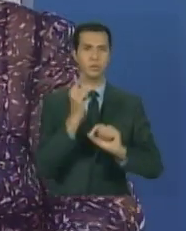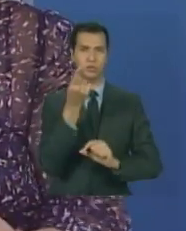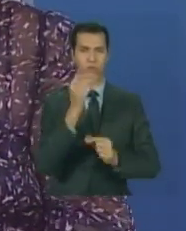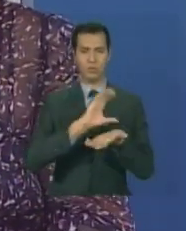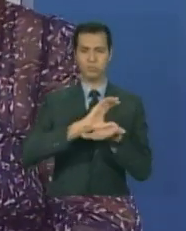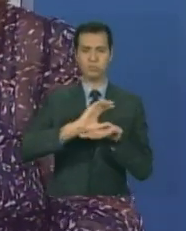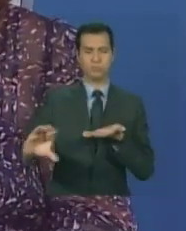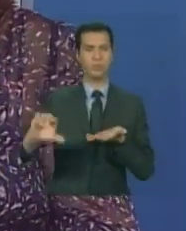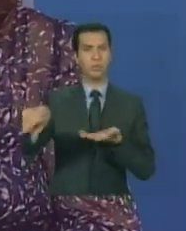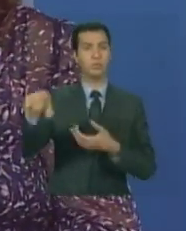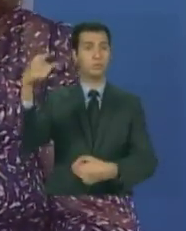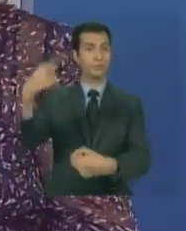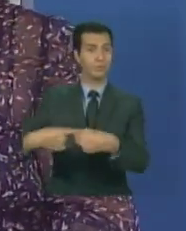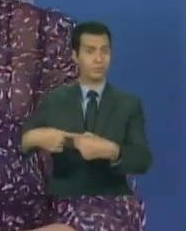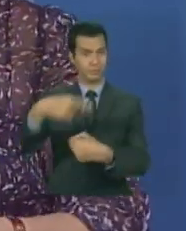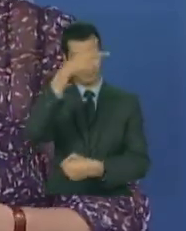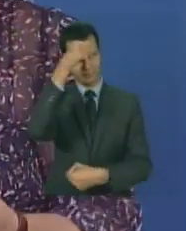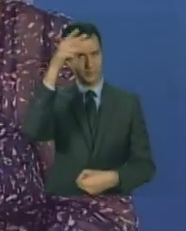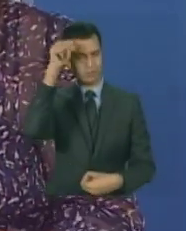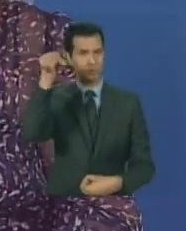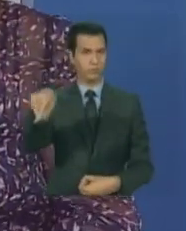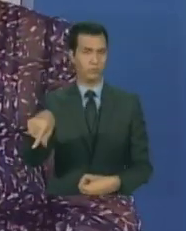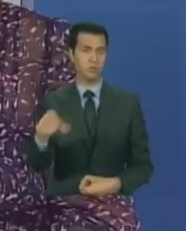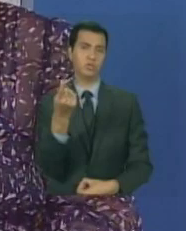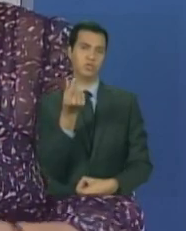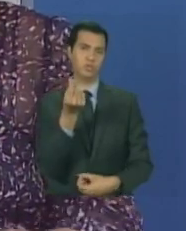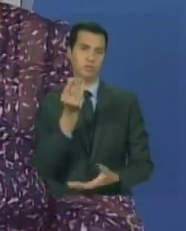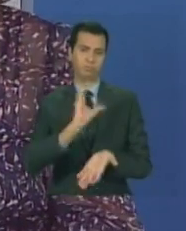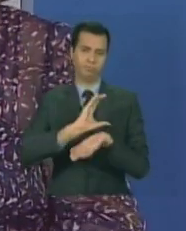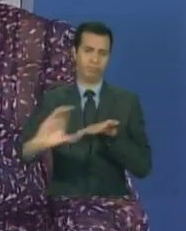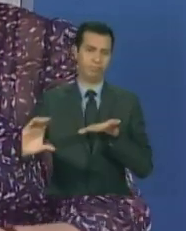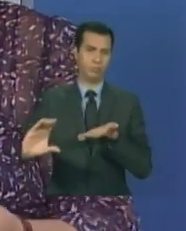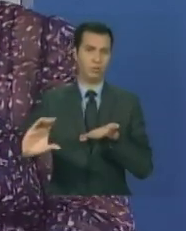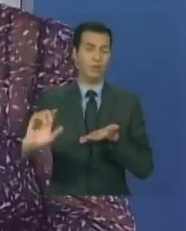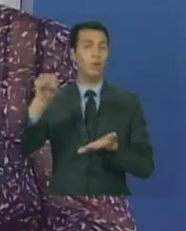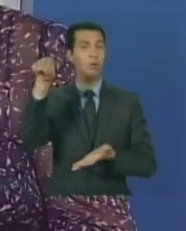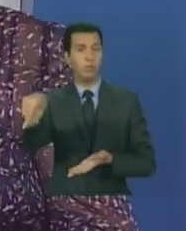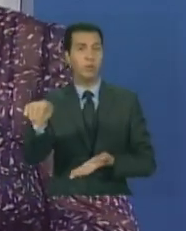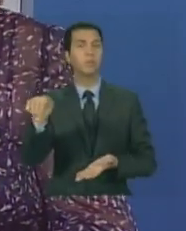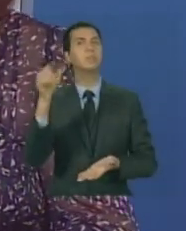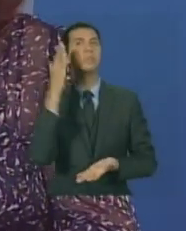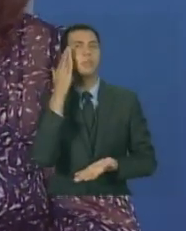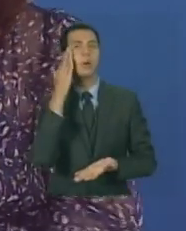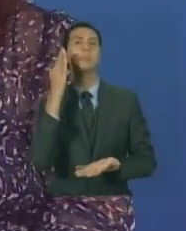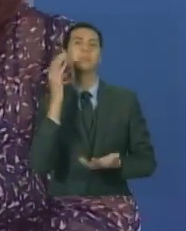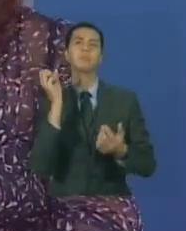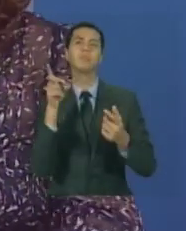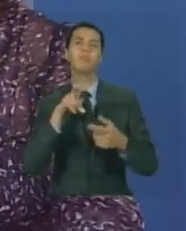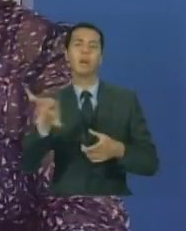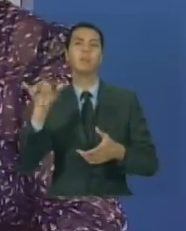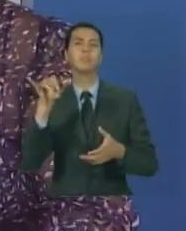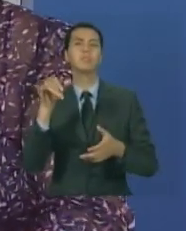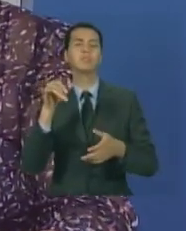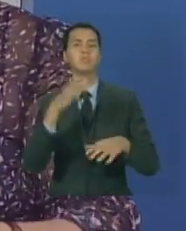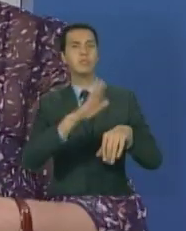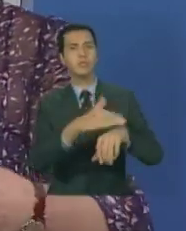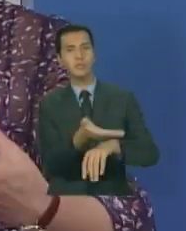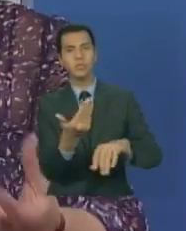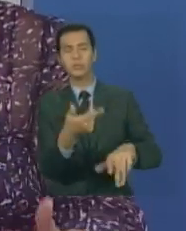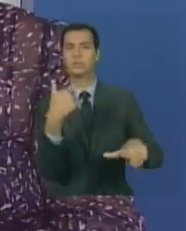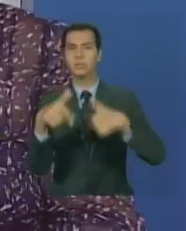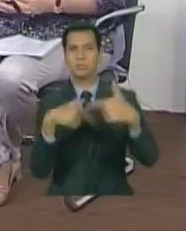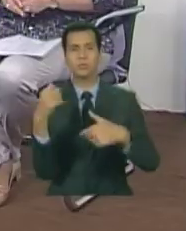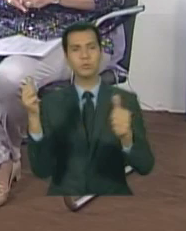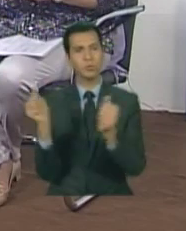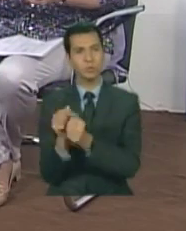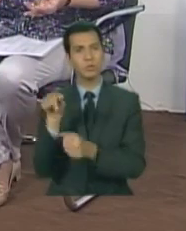municípios. É evidente que os municípios, eles vão trabalhar com as pessoas das localidades, né, da região, do eles estado. Eles são responsáveis